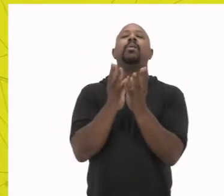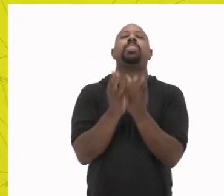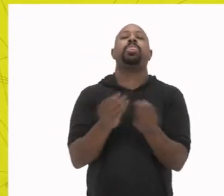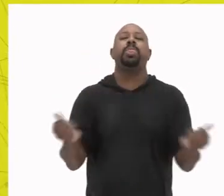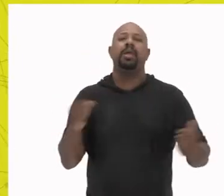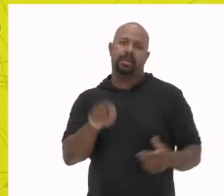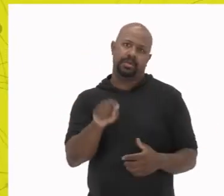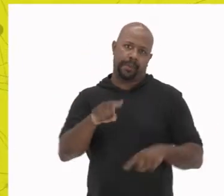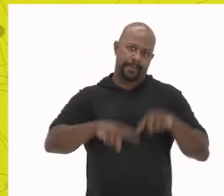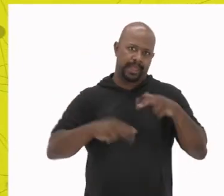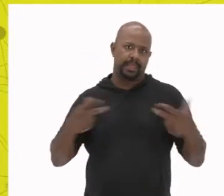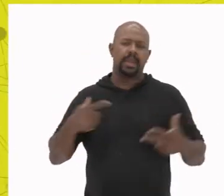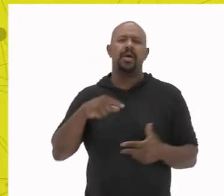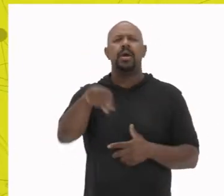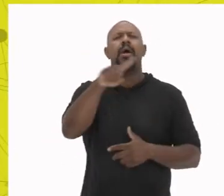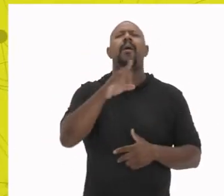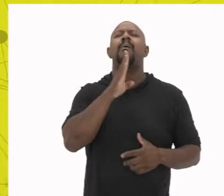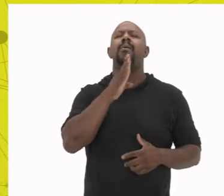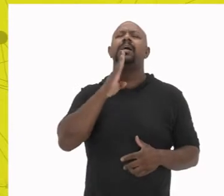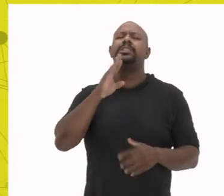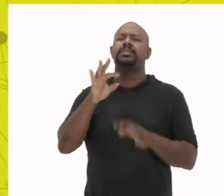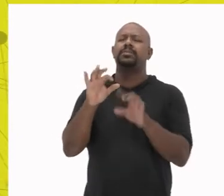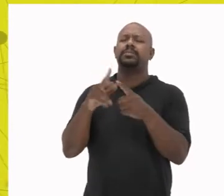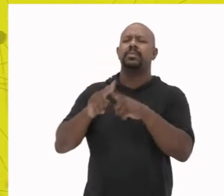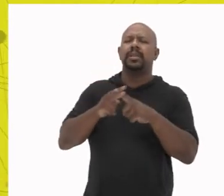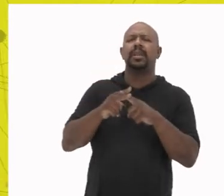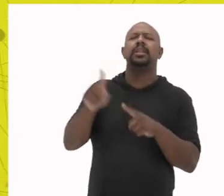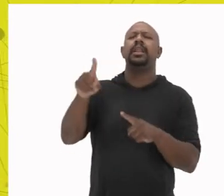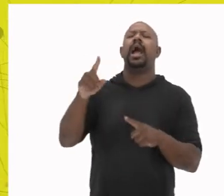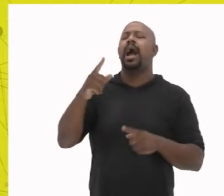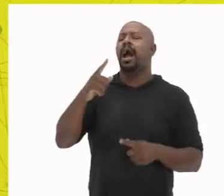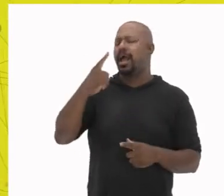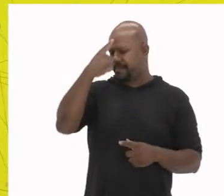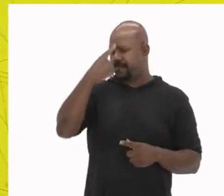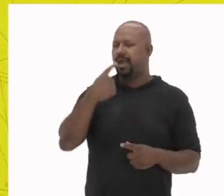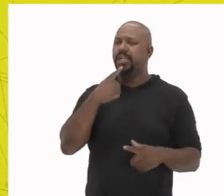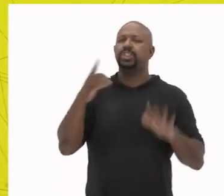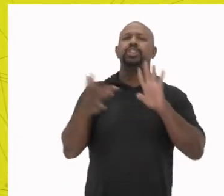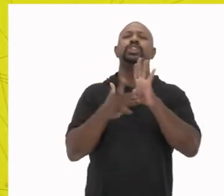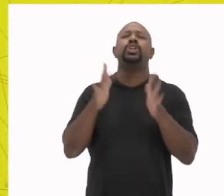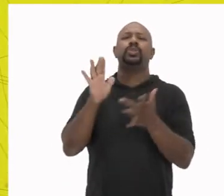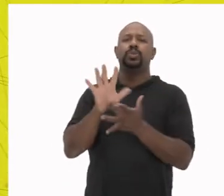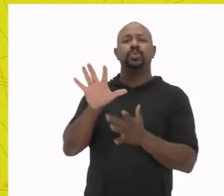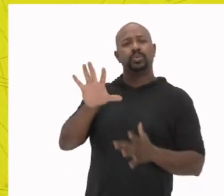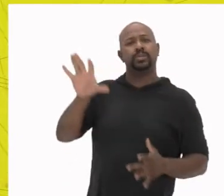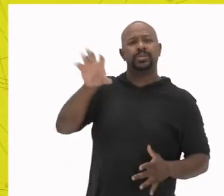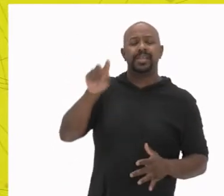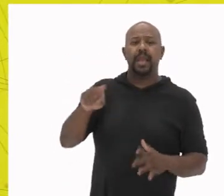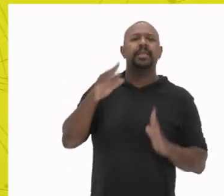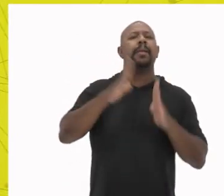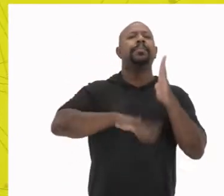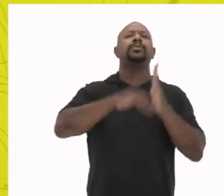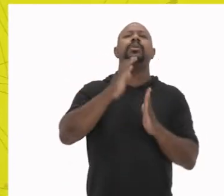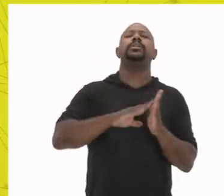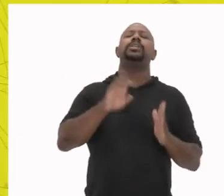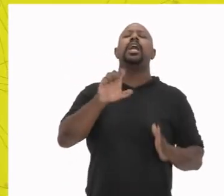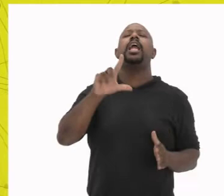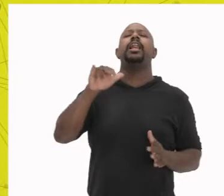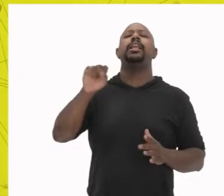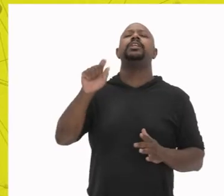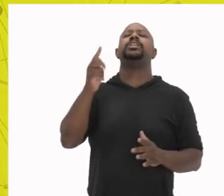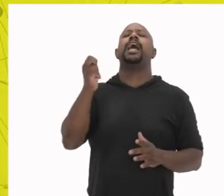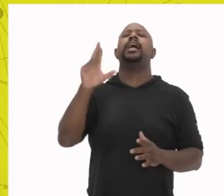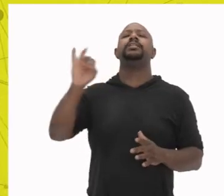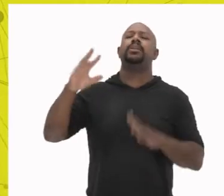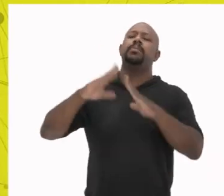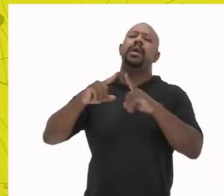que acabam por descaracterizar a obra. Quem não se lembra do restauro da imagem de Jesus Cristo, obra eco homo na pintura